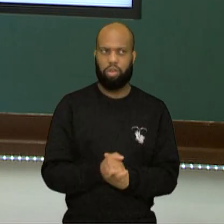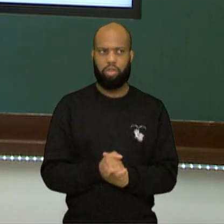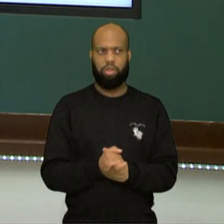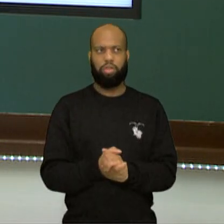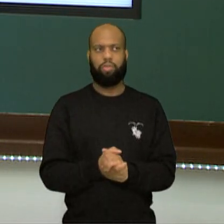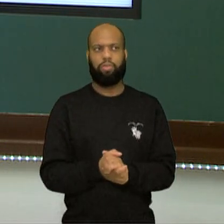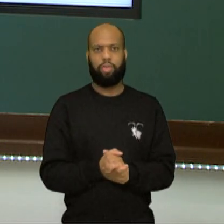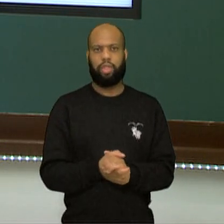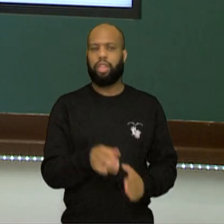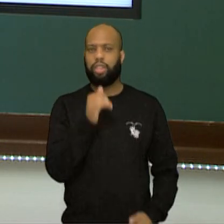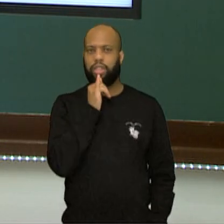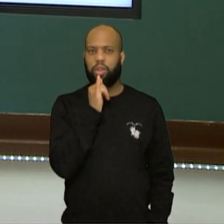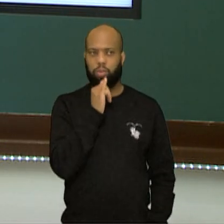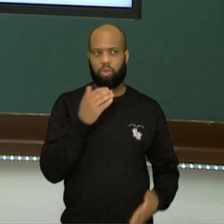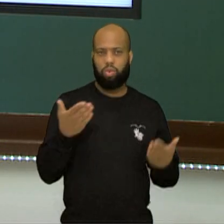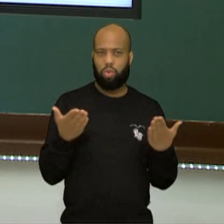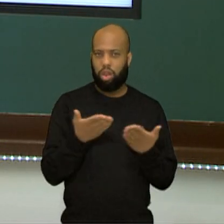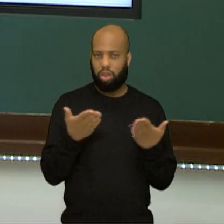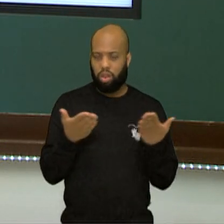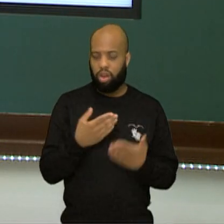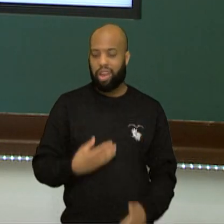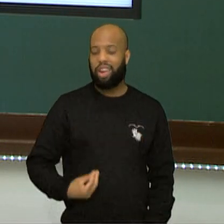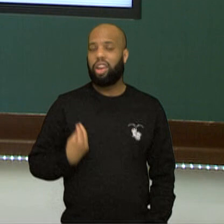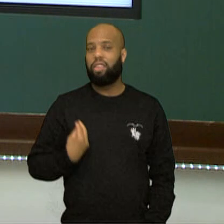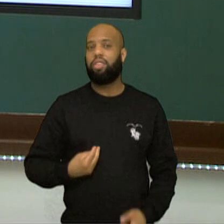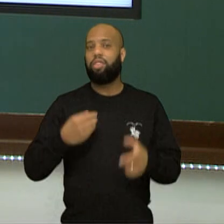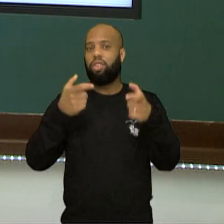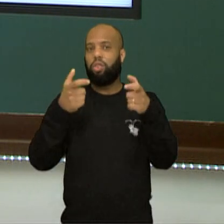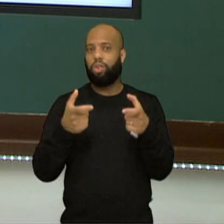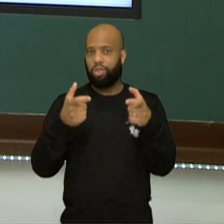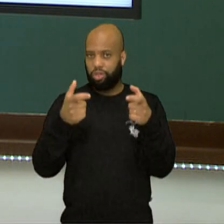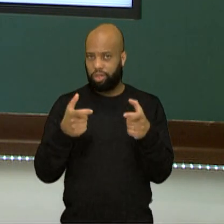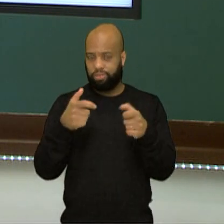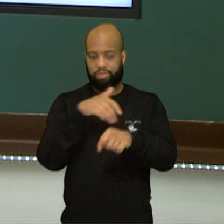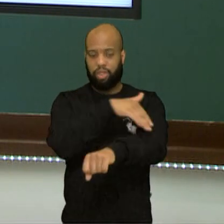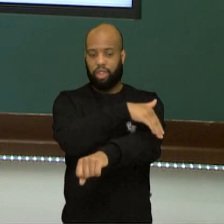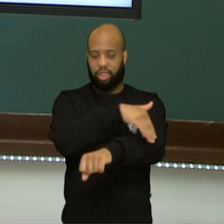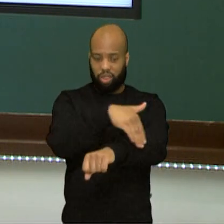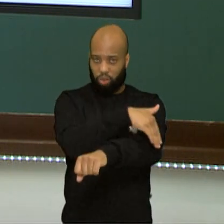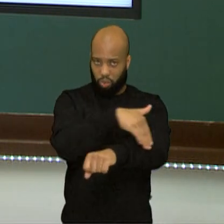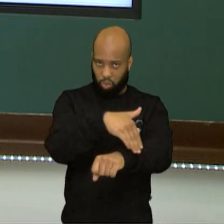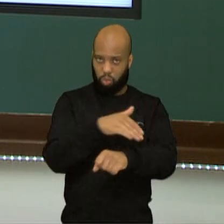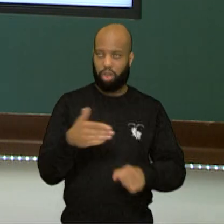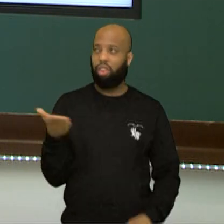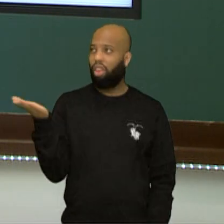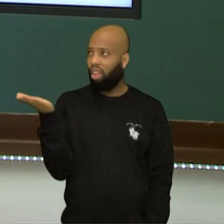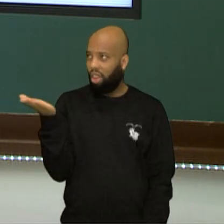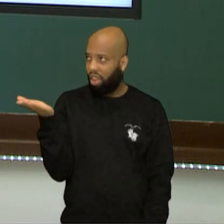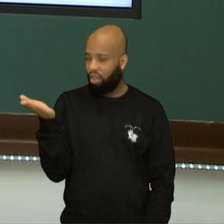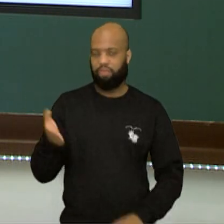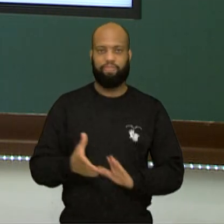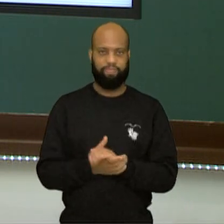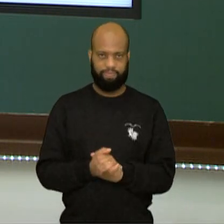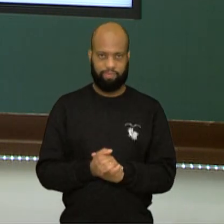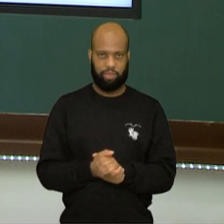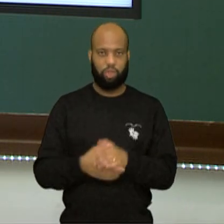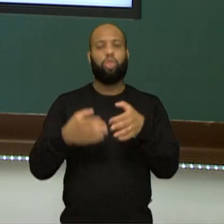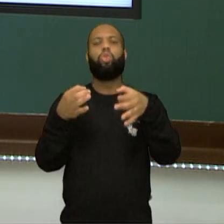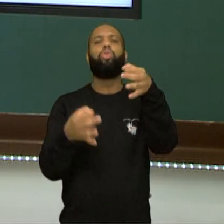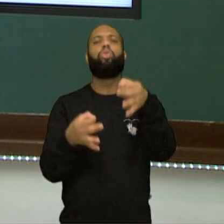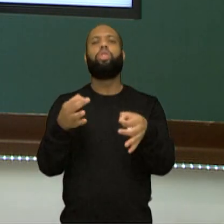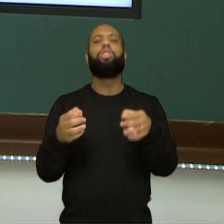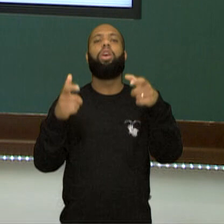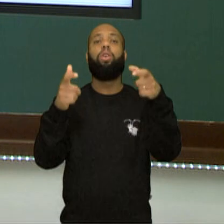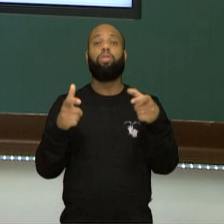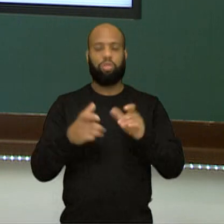Não estão morando na rua nessa hora? Será? Será que tem justiça? Vamos pensar. Quando nós falamos em